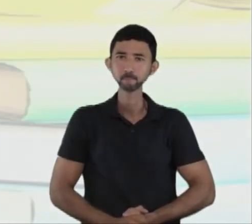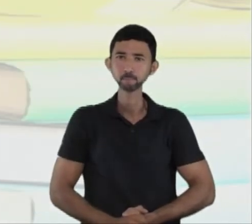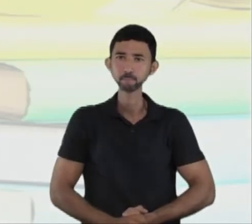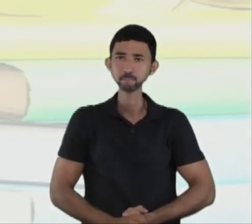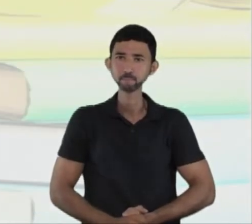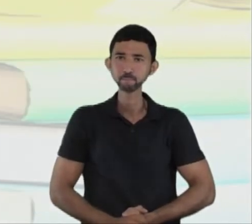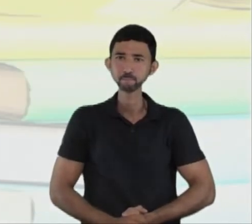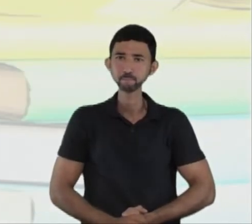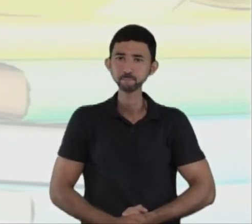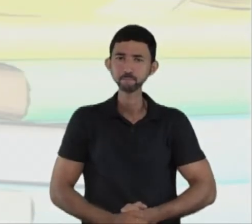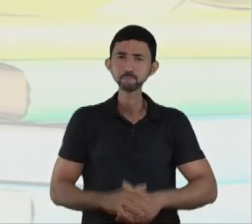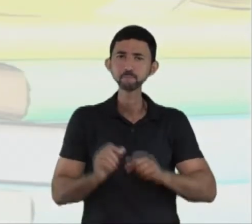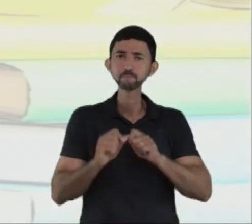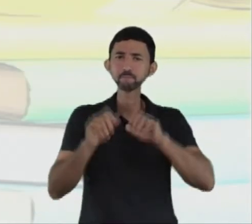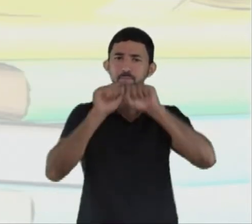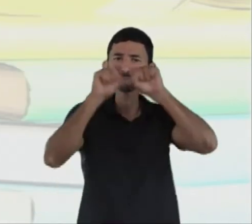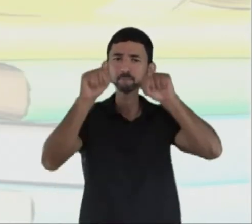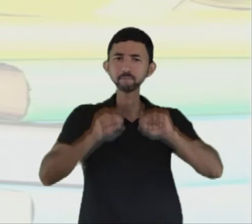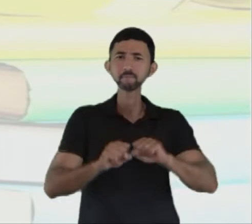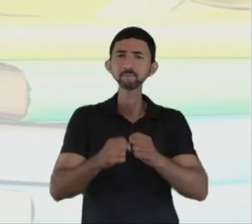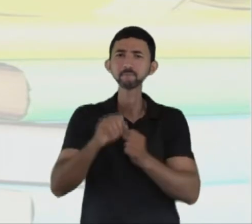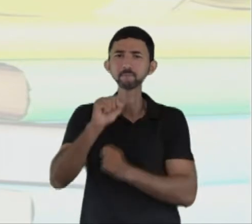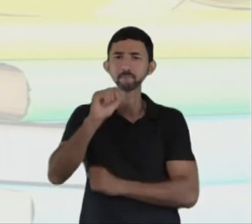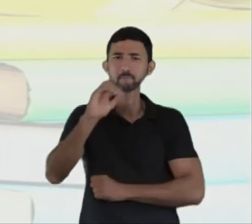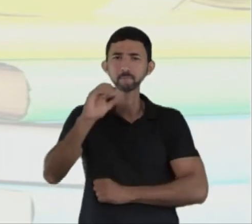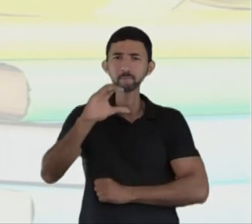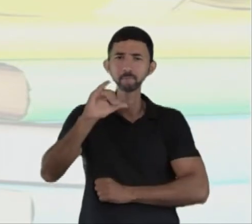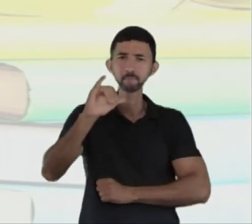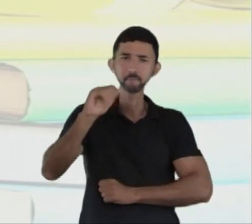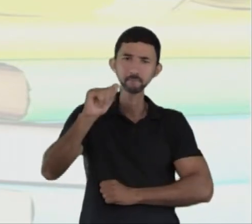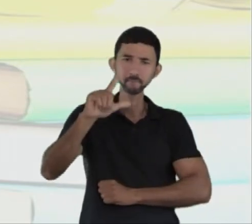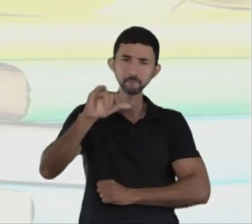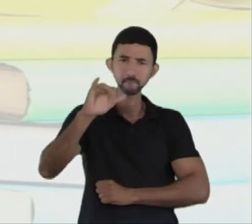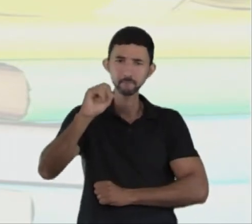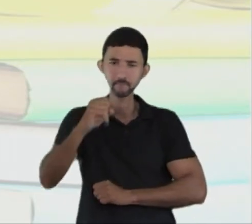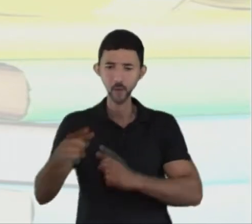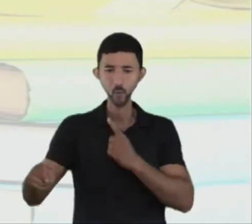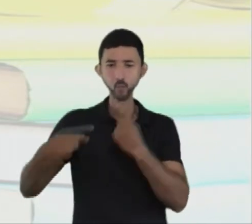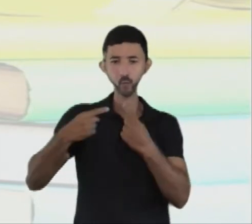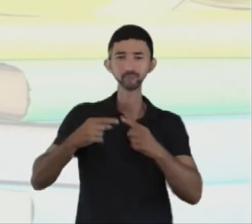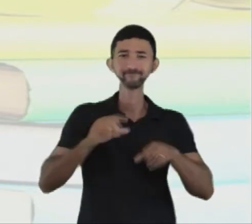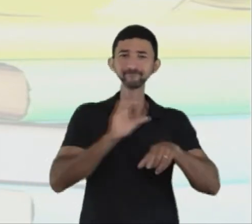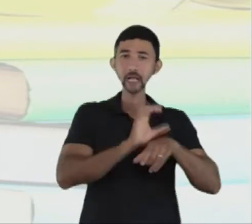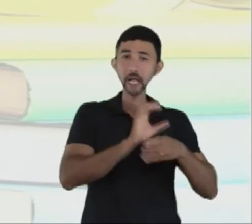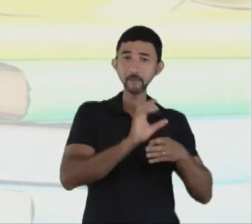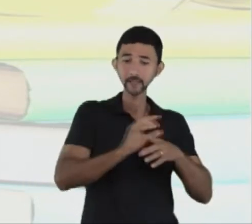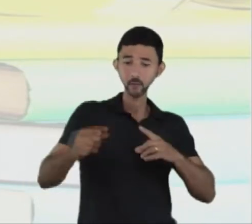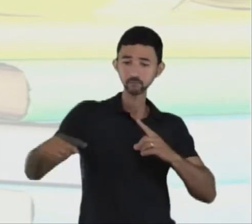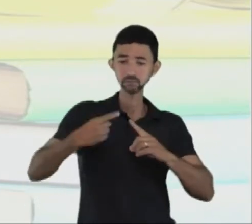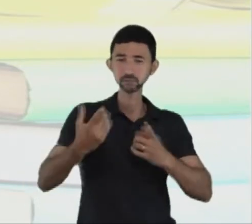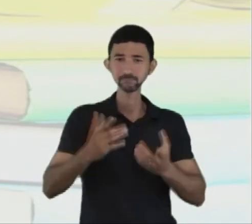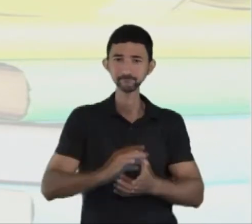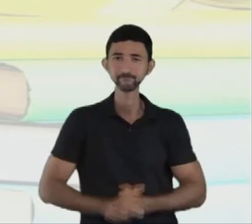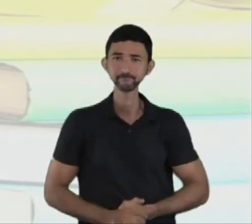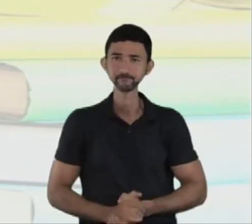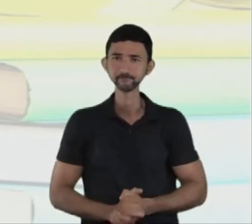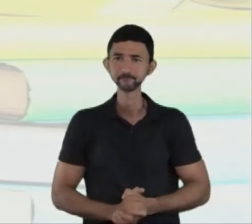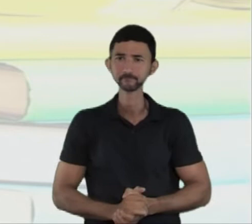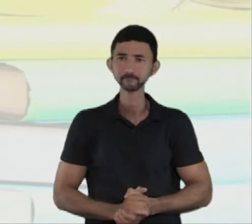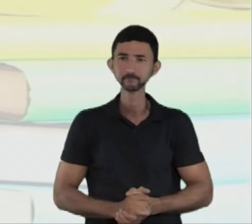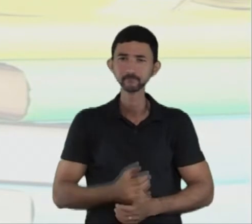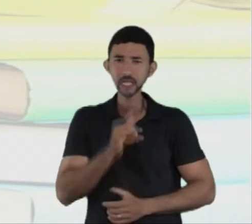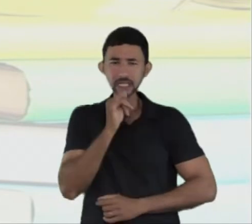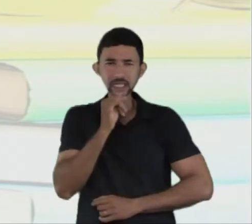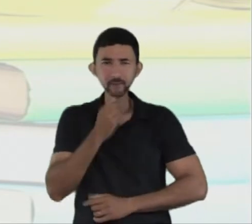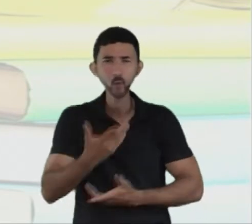vamos aqui agora para o sistema socialista, que é um sistema que vem contrapor o capitalismo. Olha aqui, gente. Vamos só contar